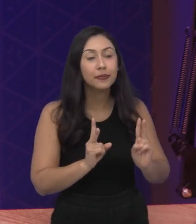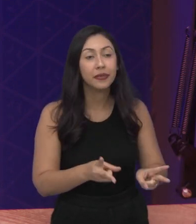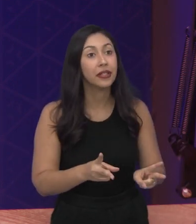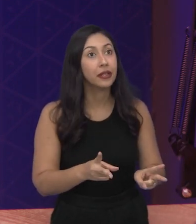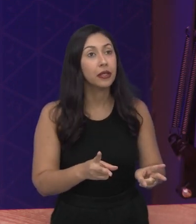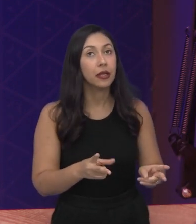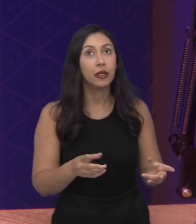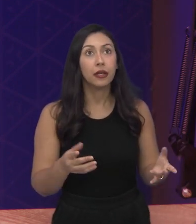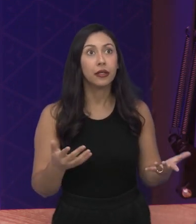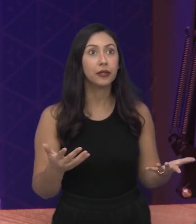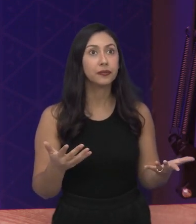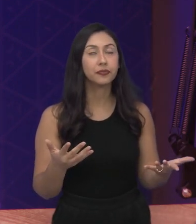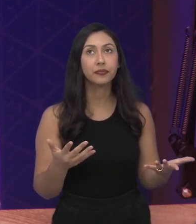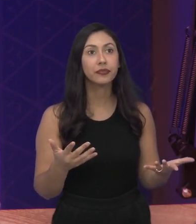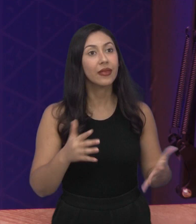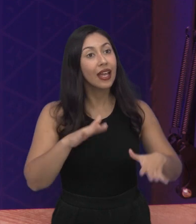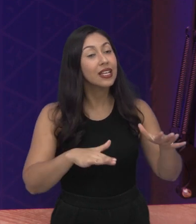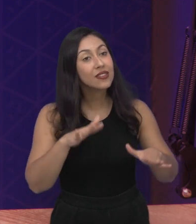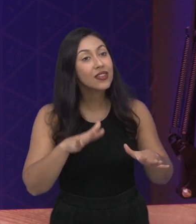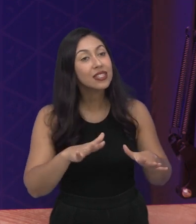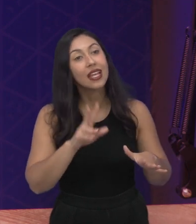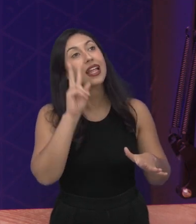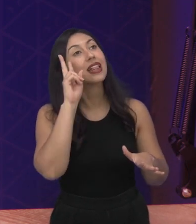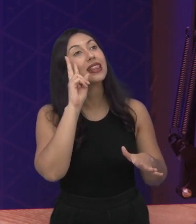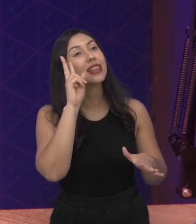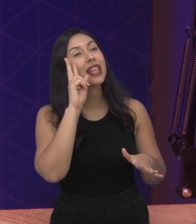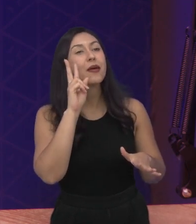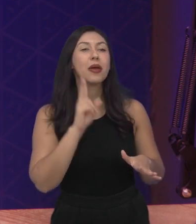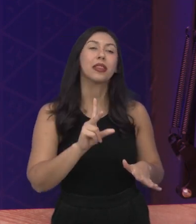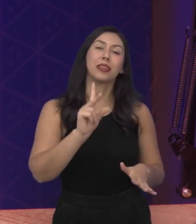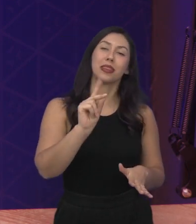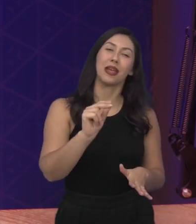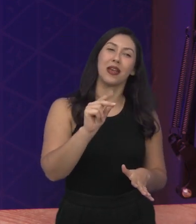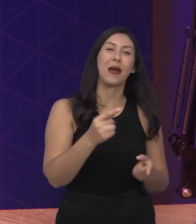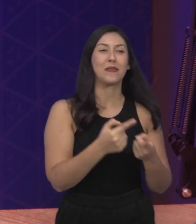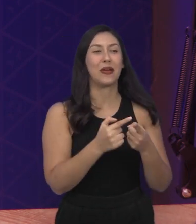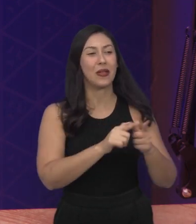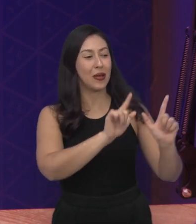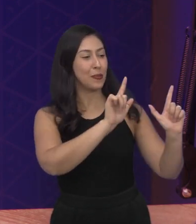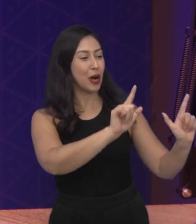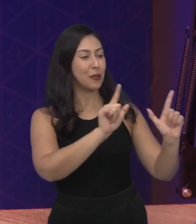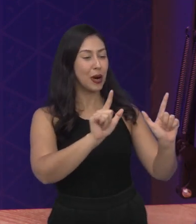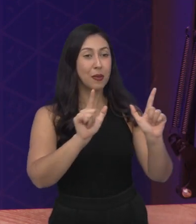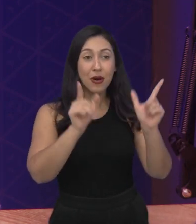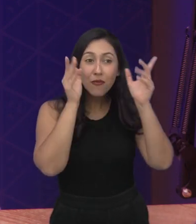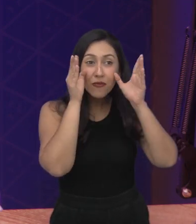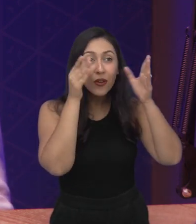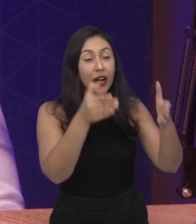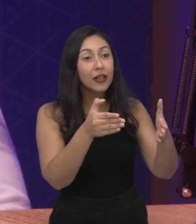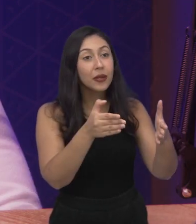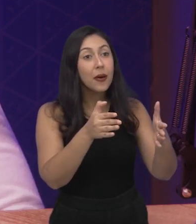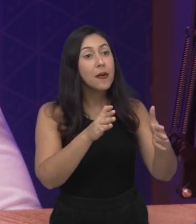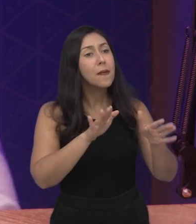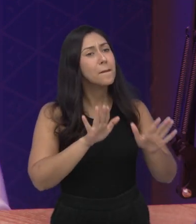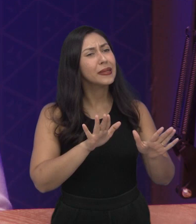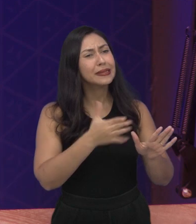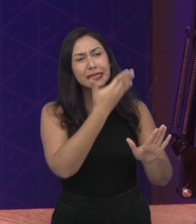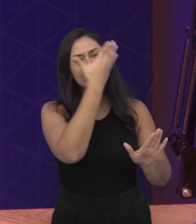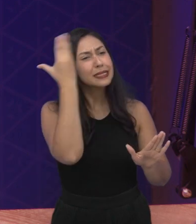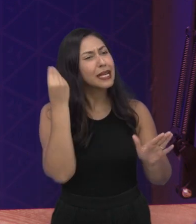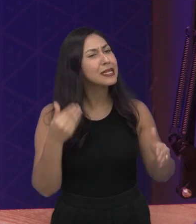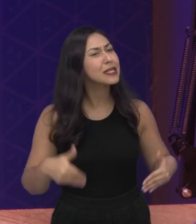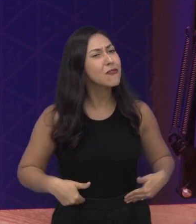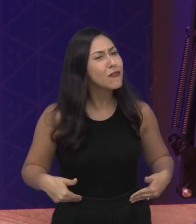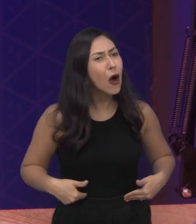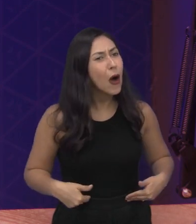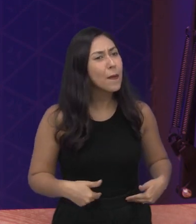fome, né? E assim, a gente às vezes pode lembrar de Chaves por várias cenas específicas, mas não exatamente